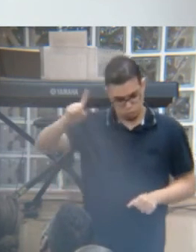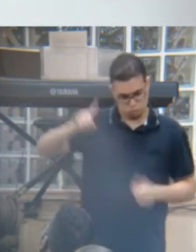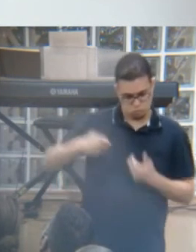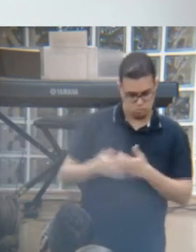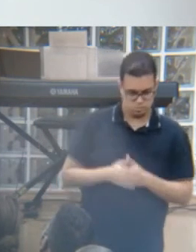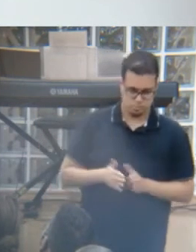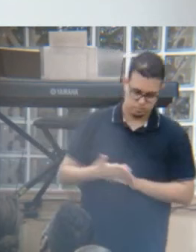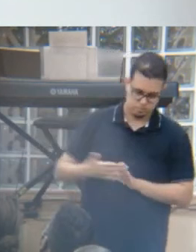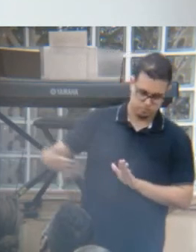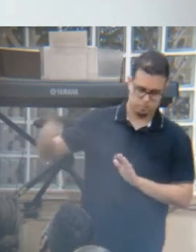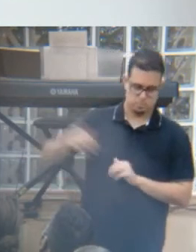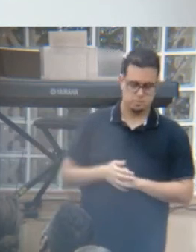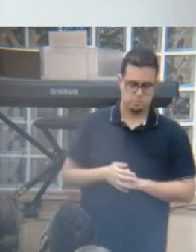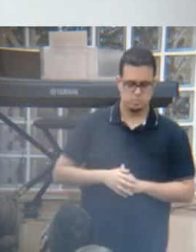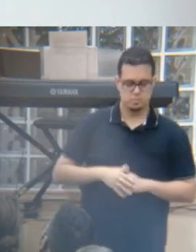Jesus?